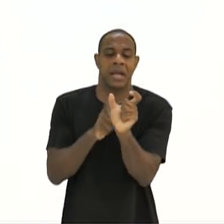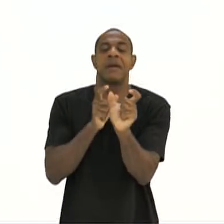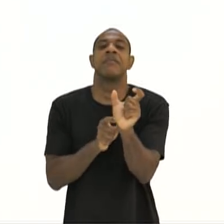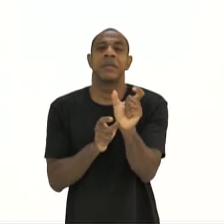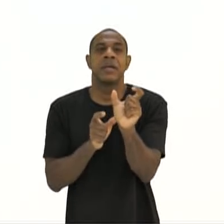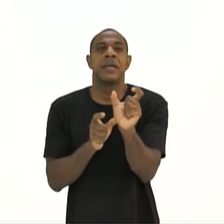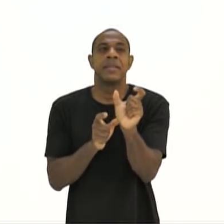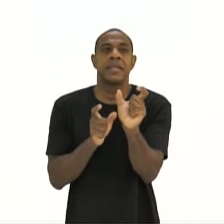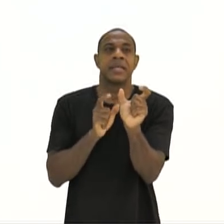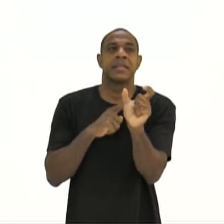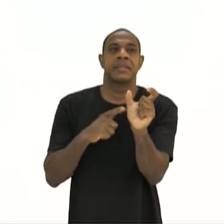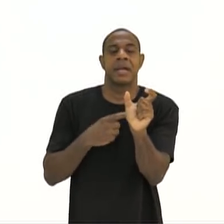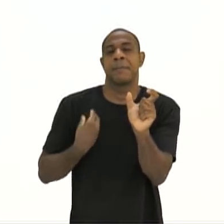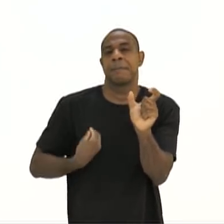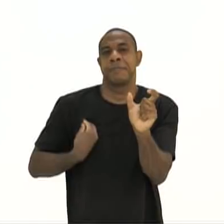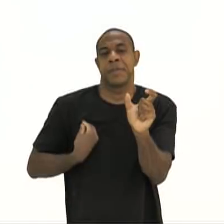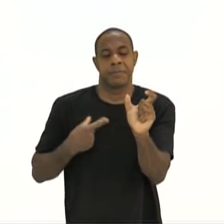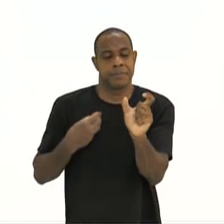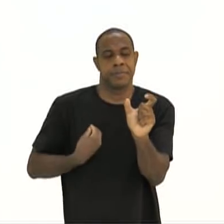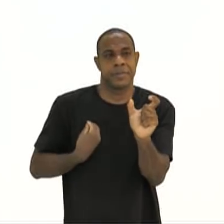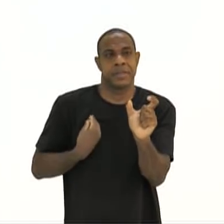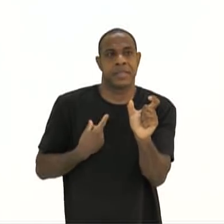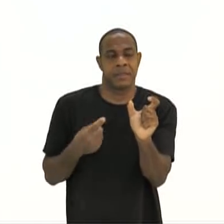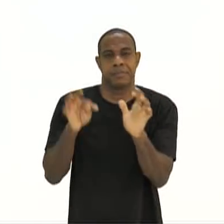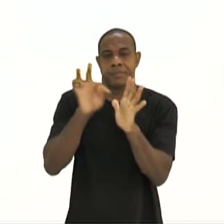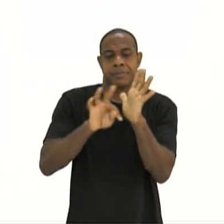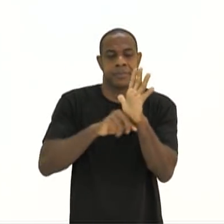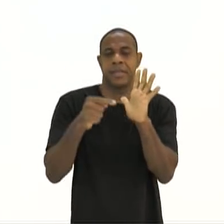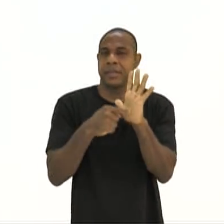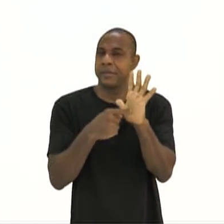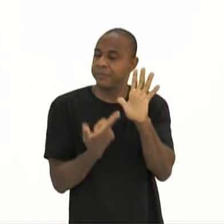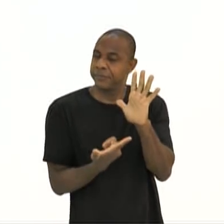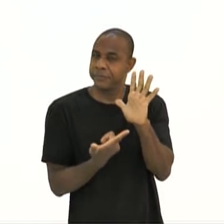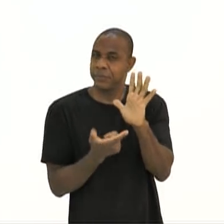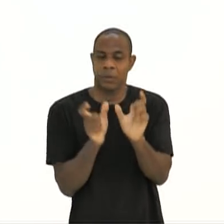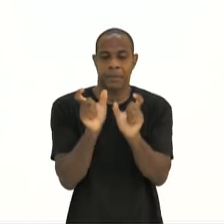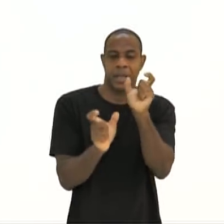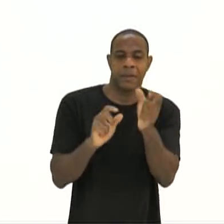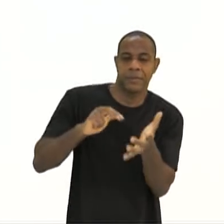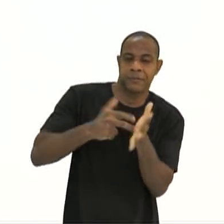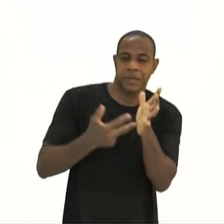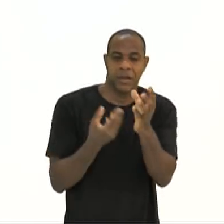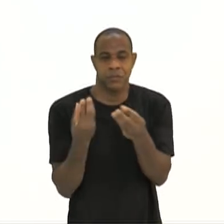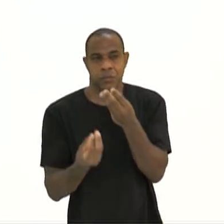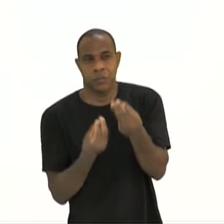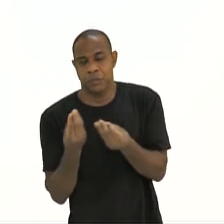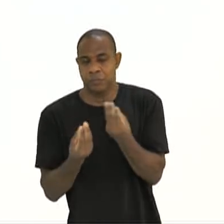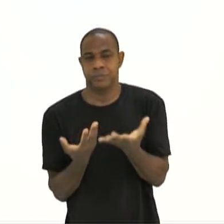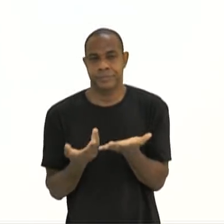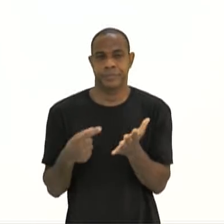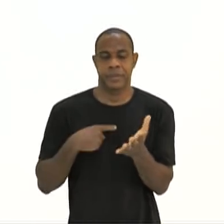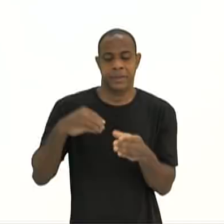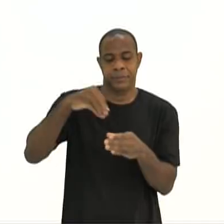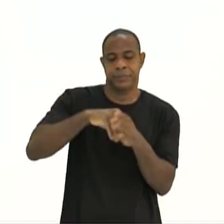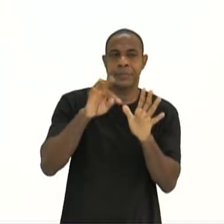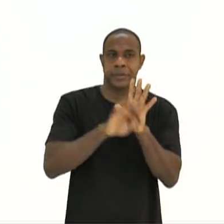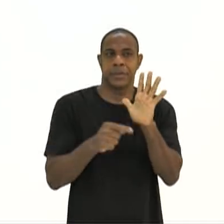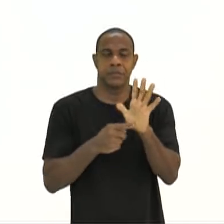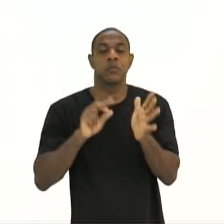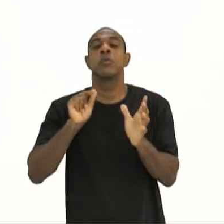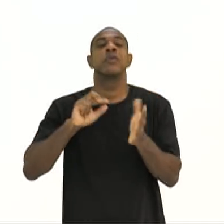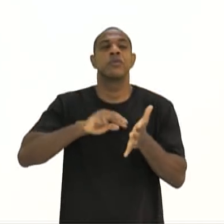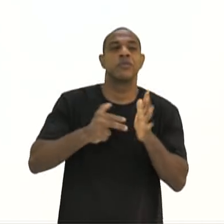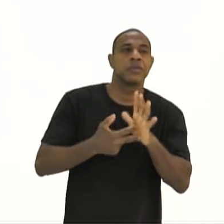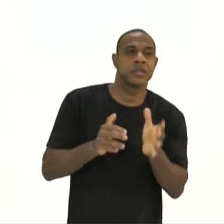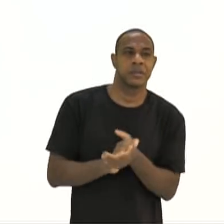crônica está presente, né, nesse conto da Clarice Lispector, quer dizer, nessa crônica, né, da Clarice Lispector que a gente acabou de ler. Então,